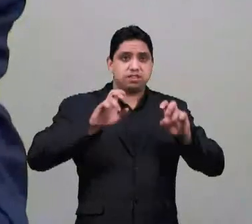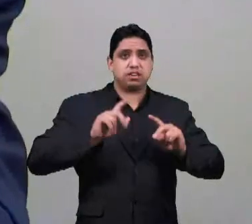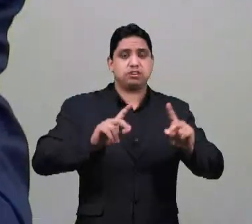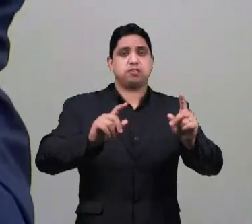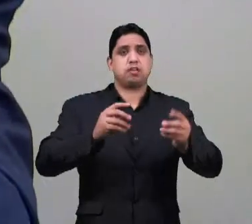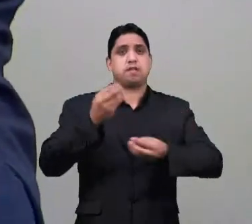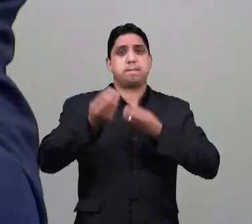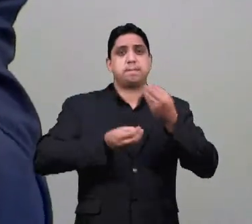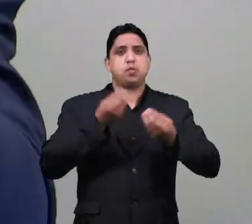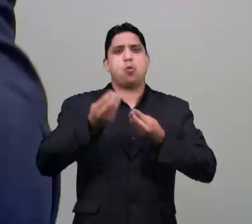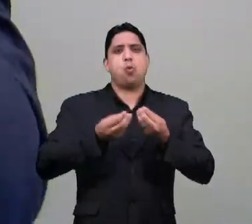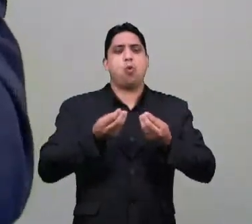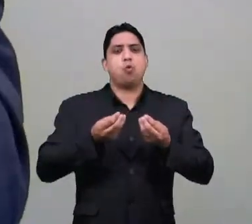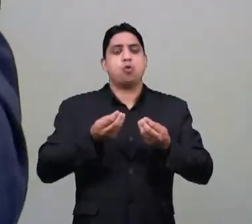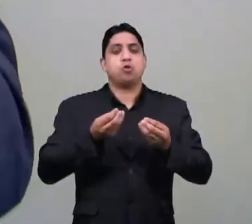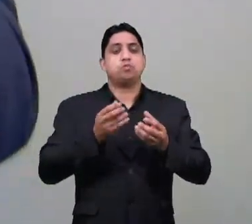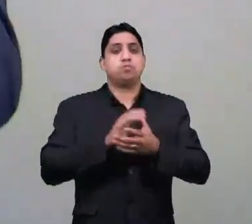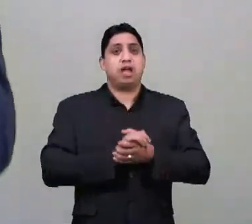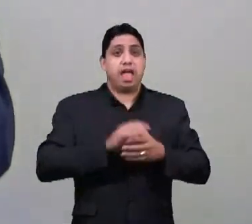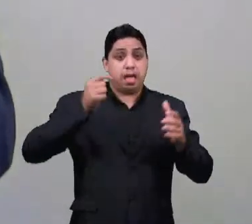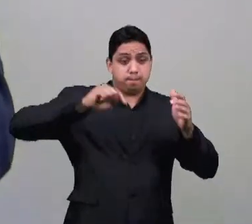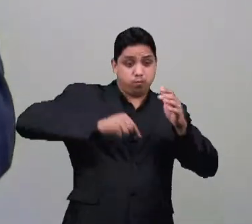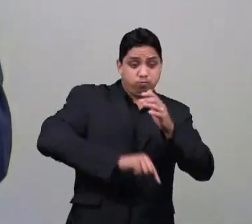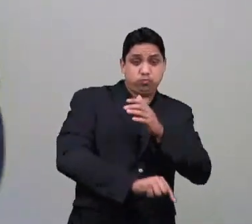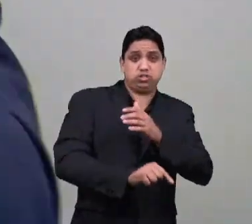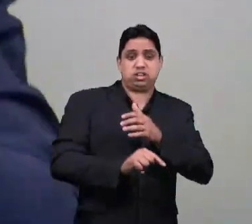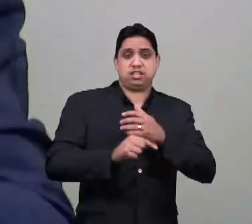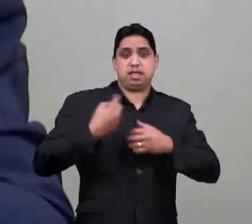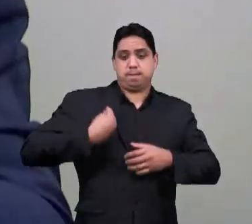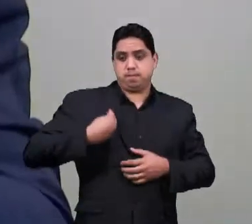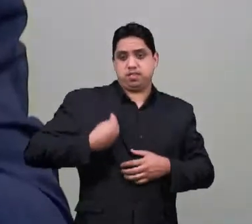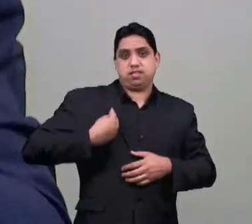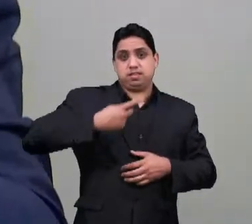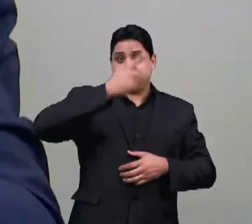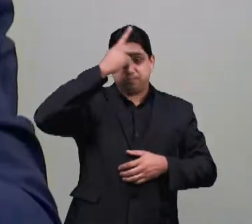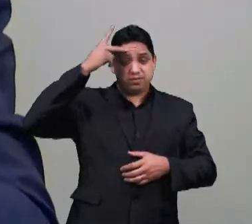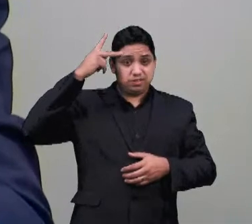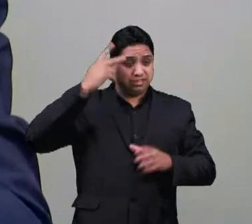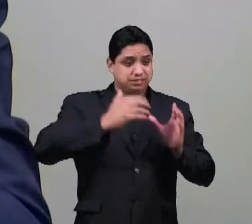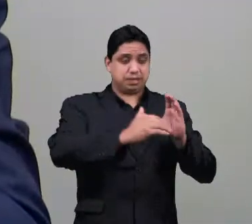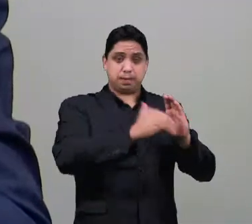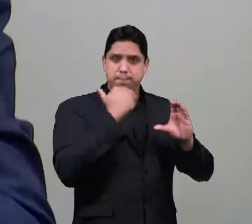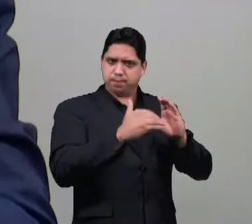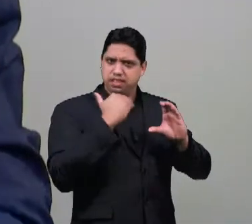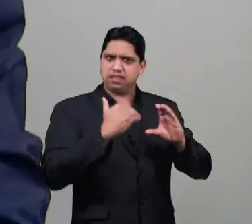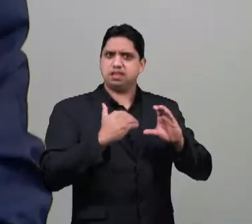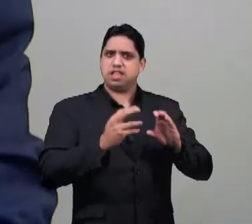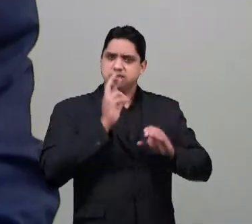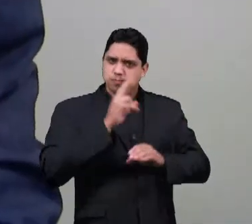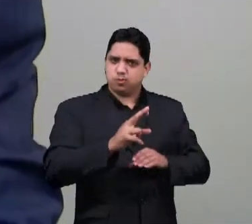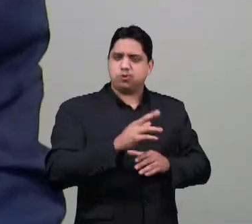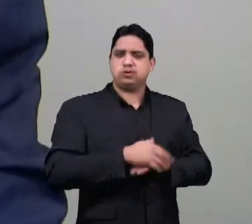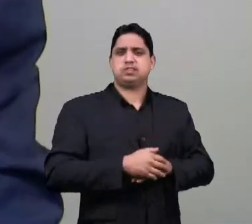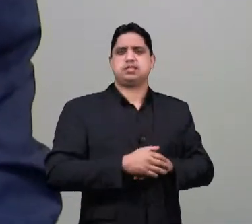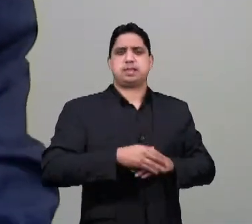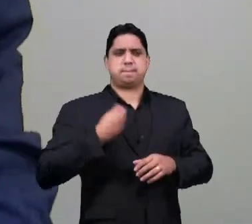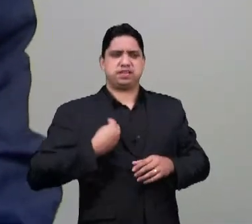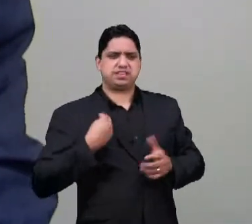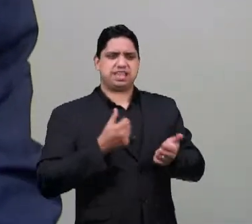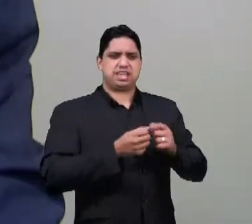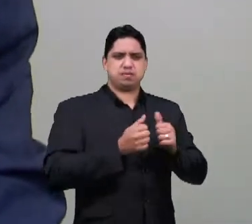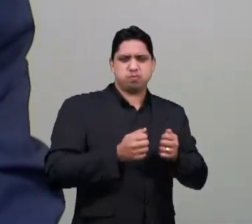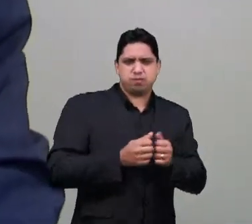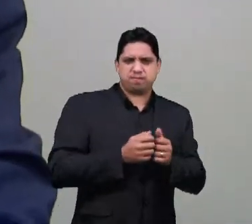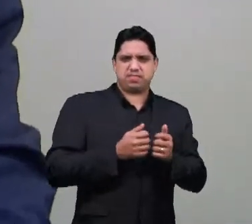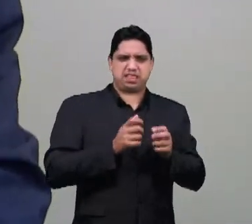precisão e a profundidade da participação das pessoas que mandam as suas participações, que escrevem, que